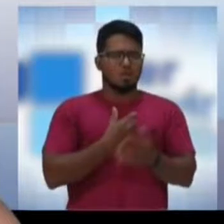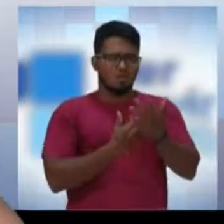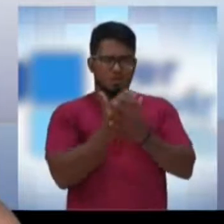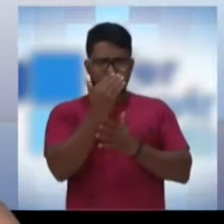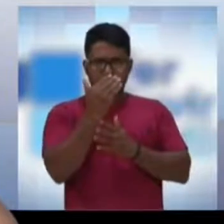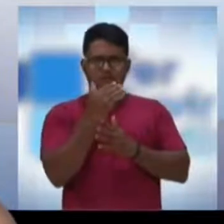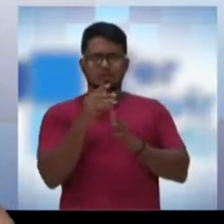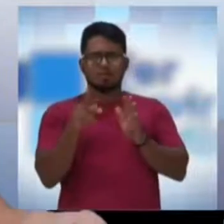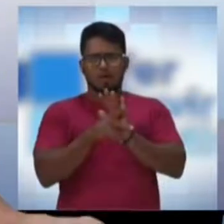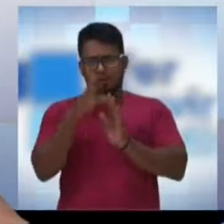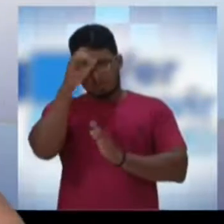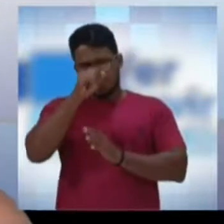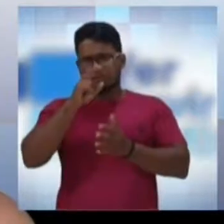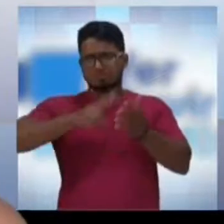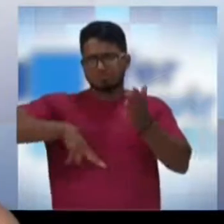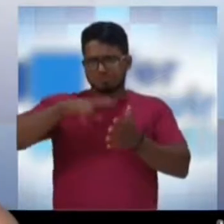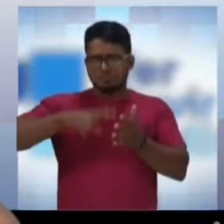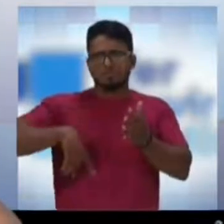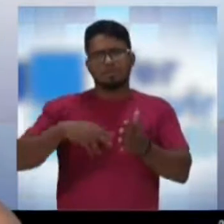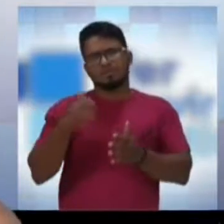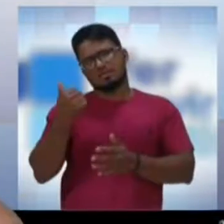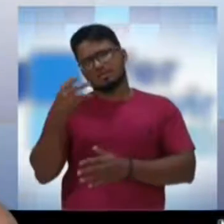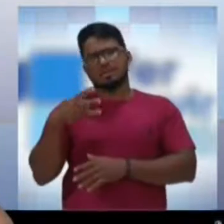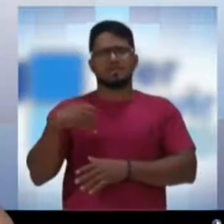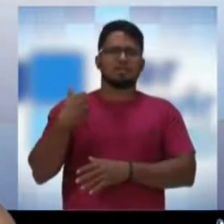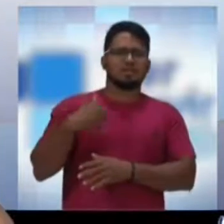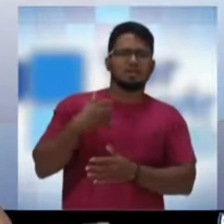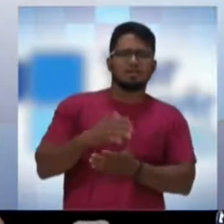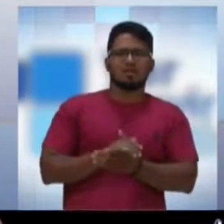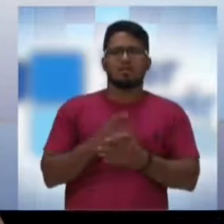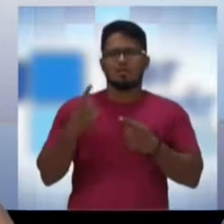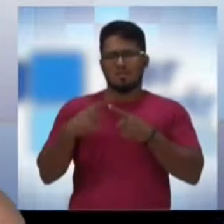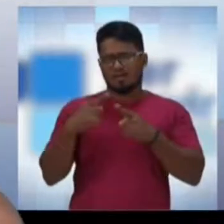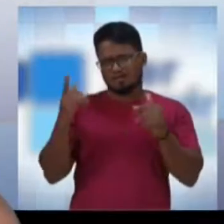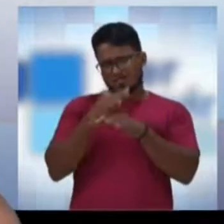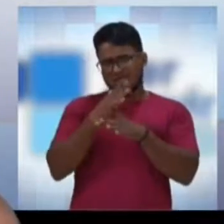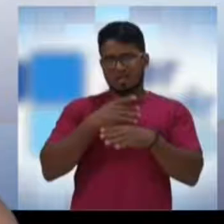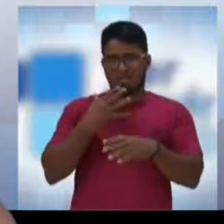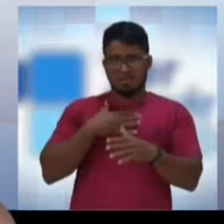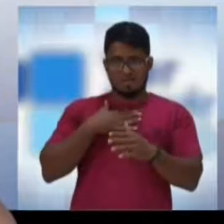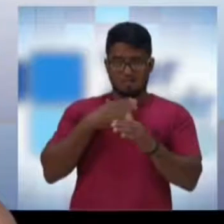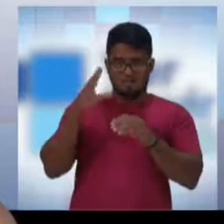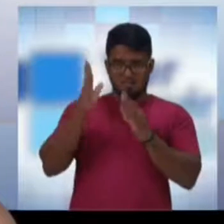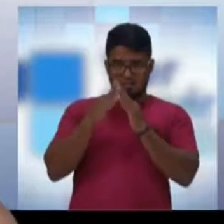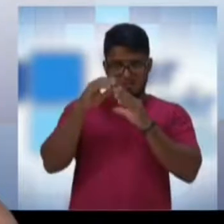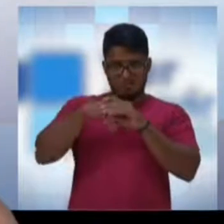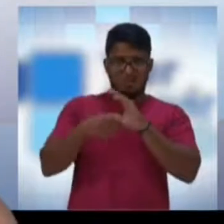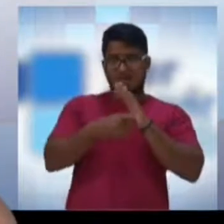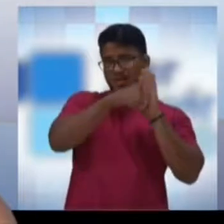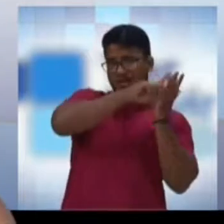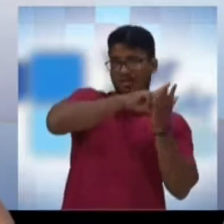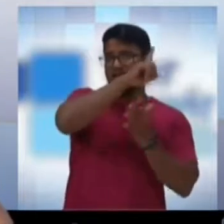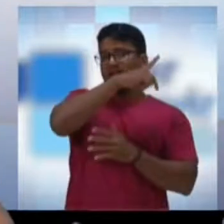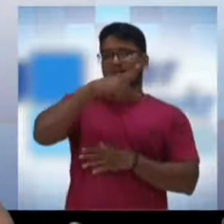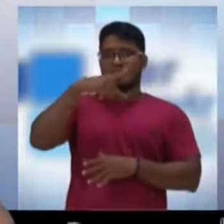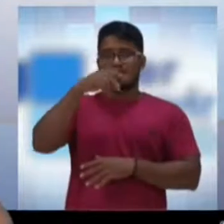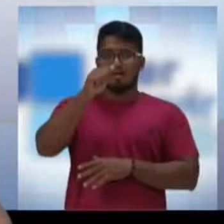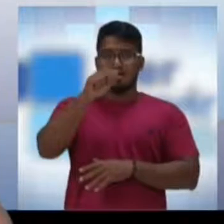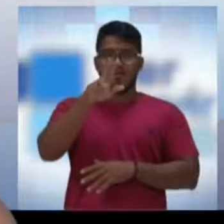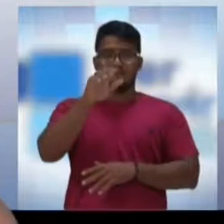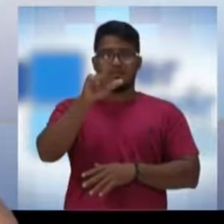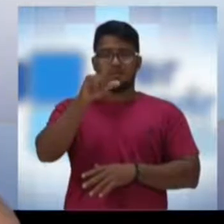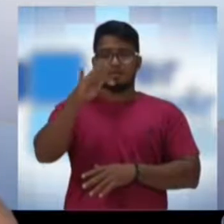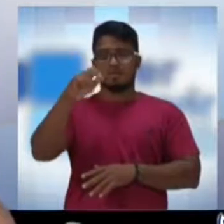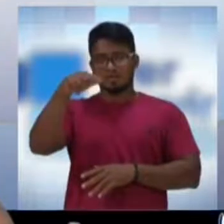meu processo de alfabetização com a cidade, porque na cidade em que eu morava, que era Paulistana, não